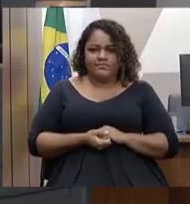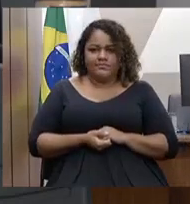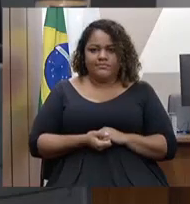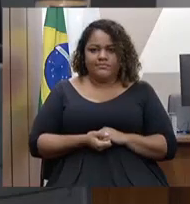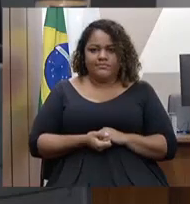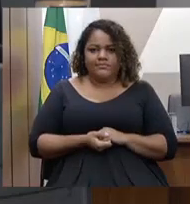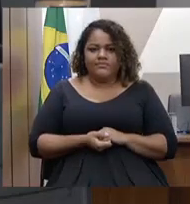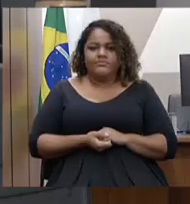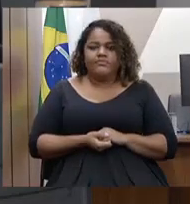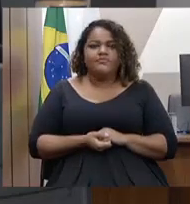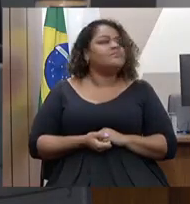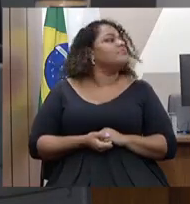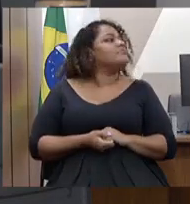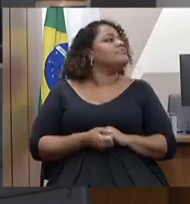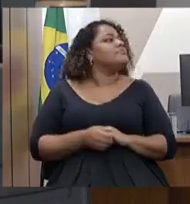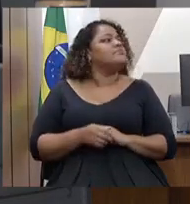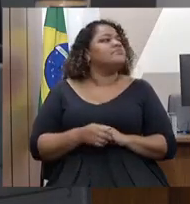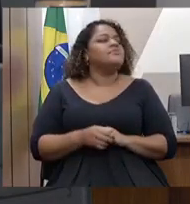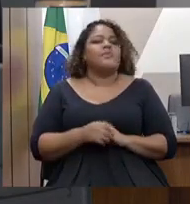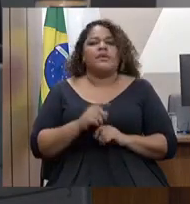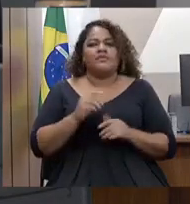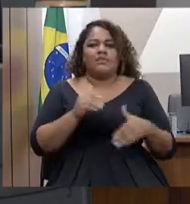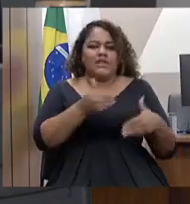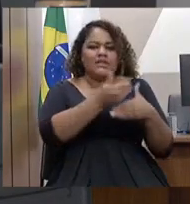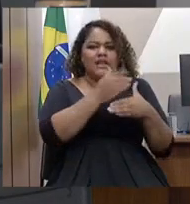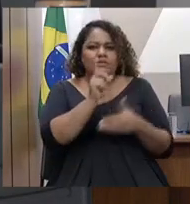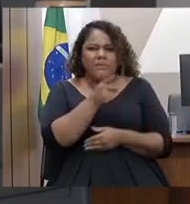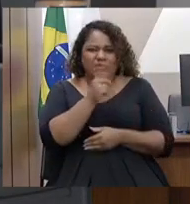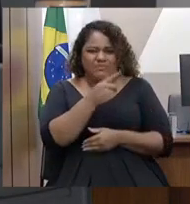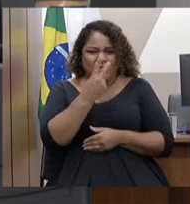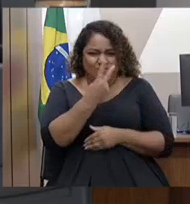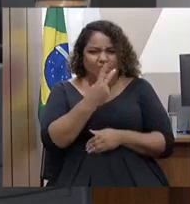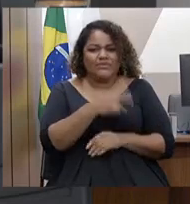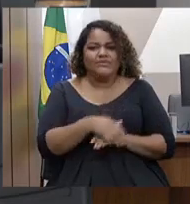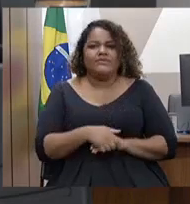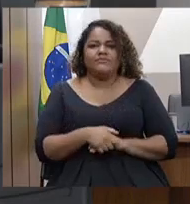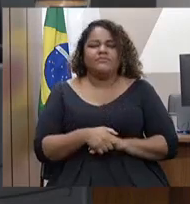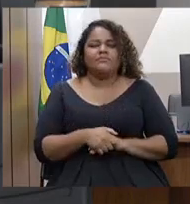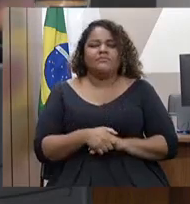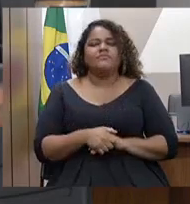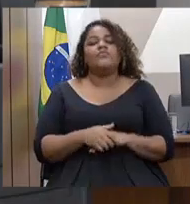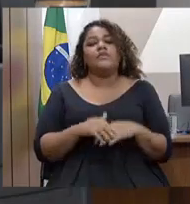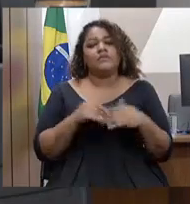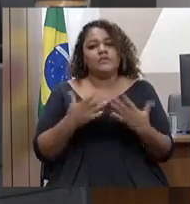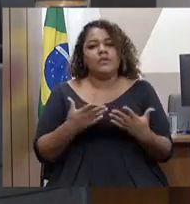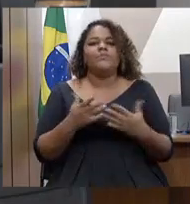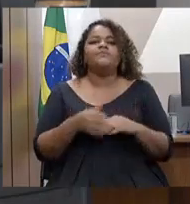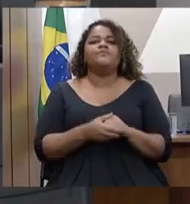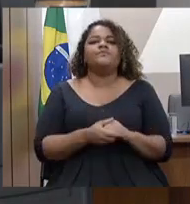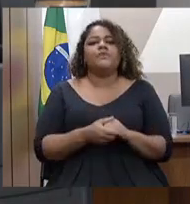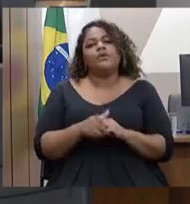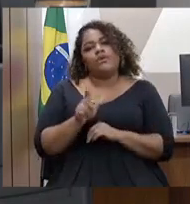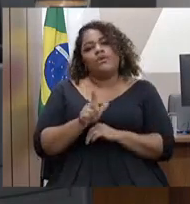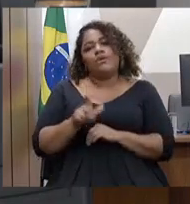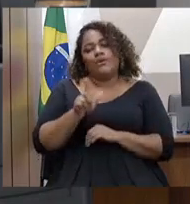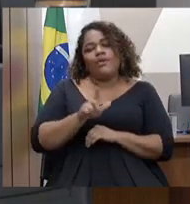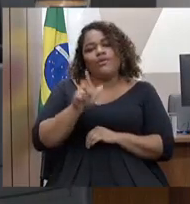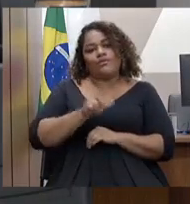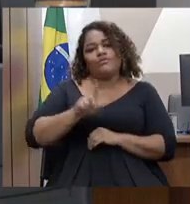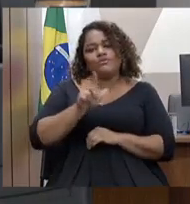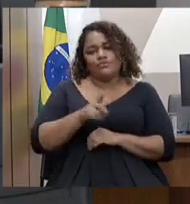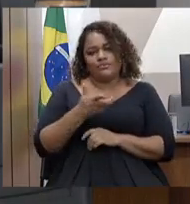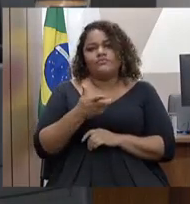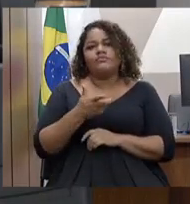passou dois pronto vamos de novo isso E aí obviamente que essa matéria ela tem